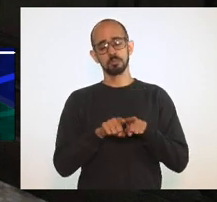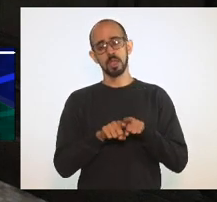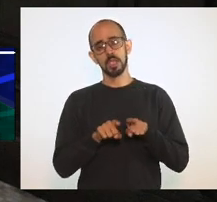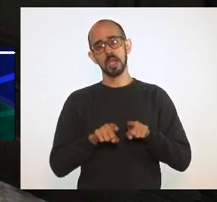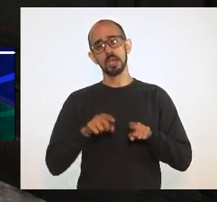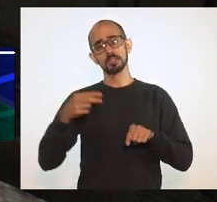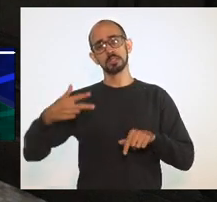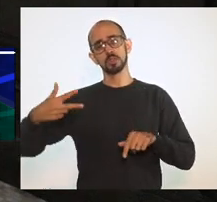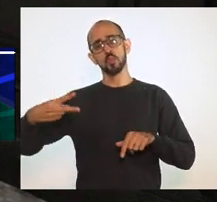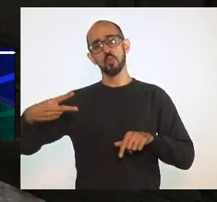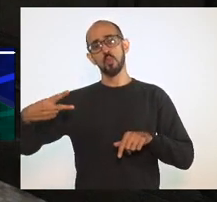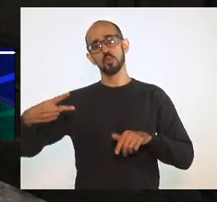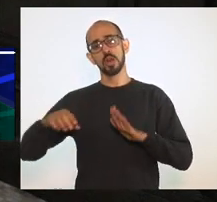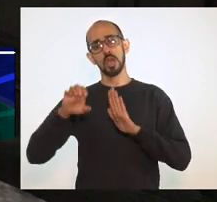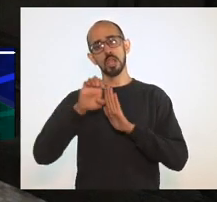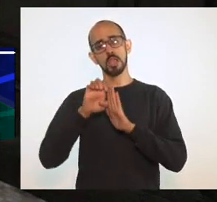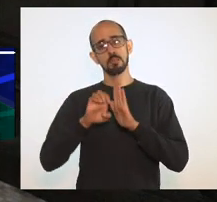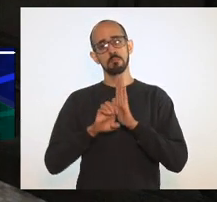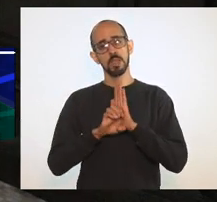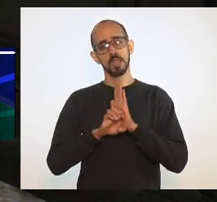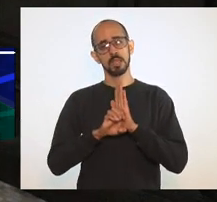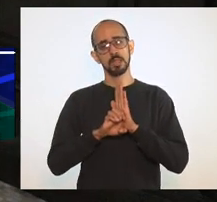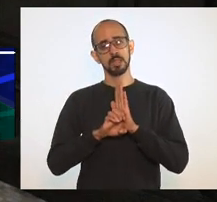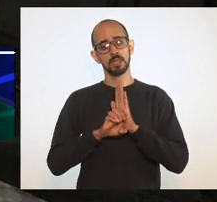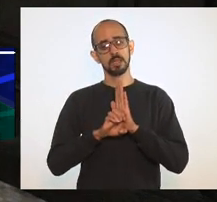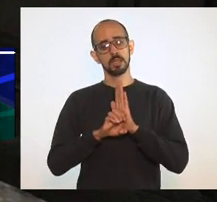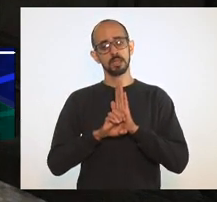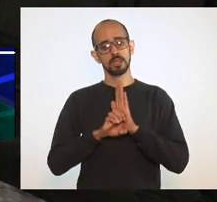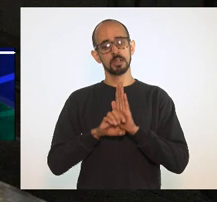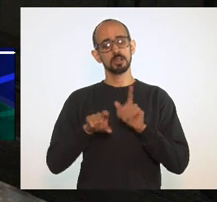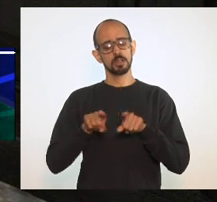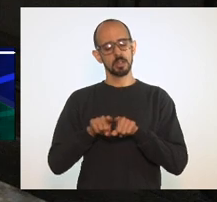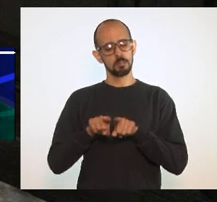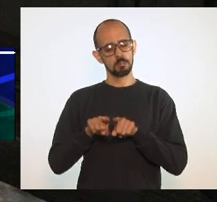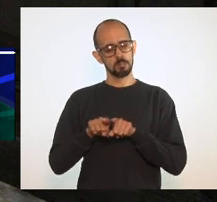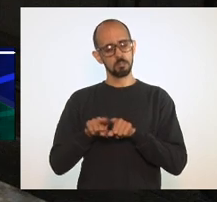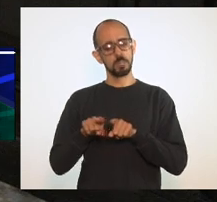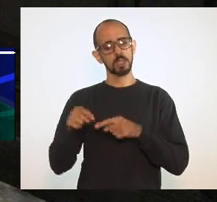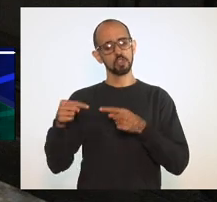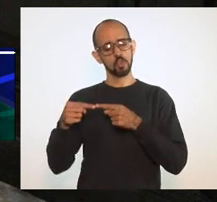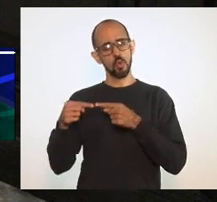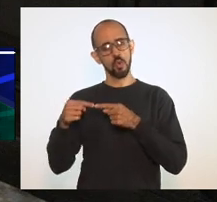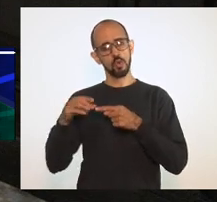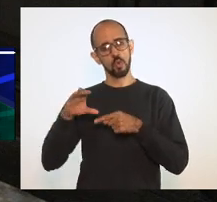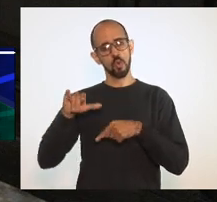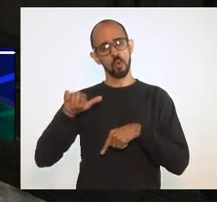apresentou, que foi convergente com uma emenda do deputado Carlos Mink, também aproveitada, era de que